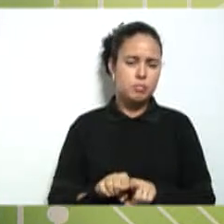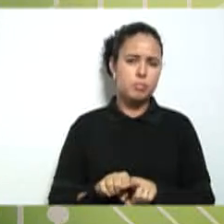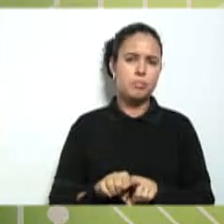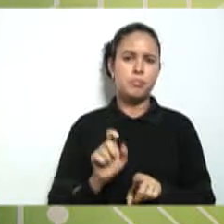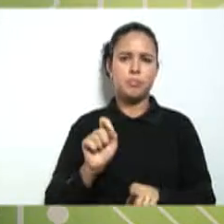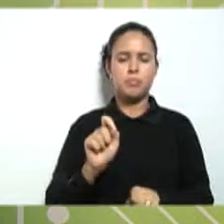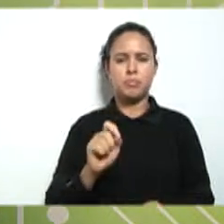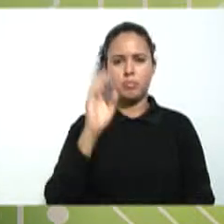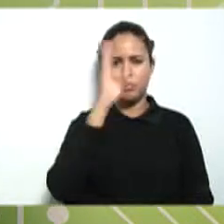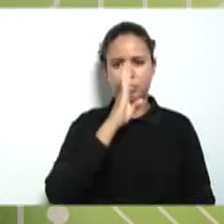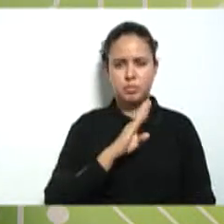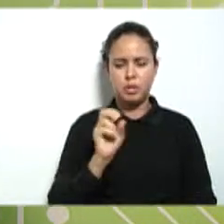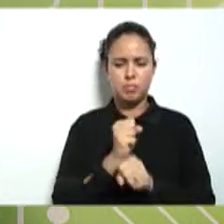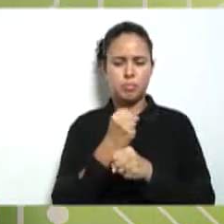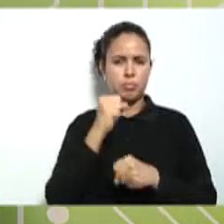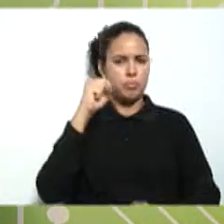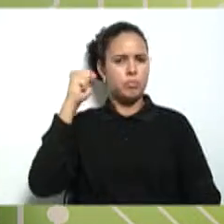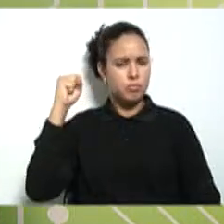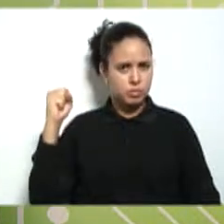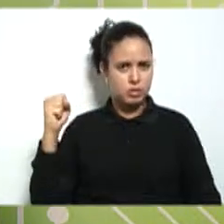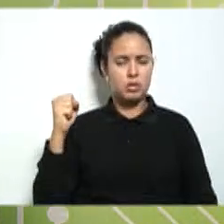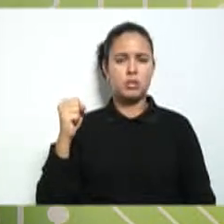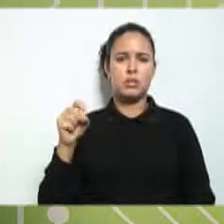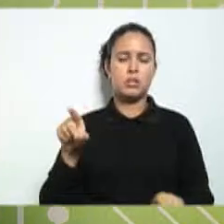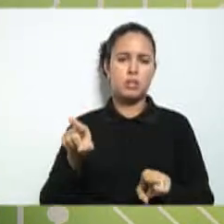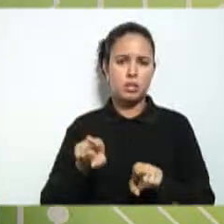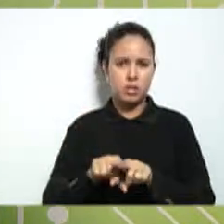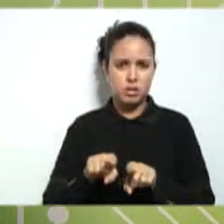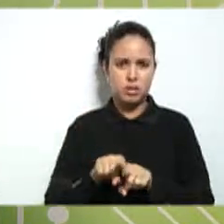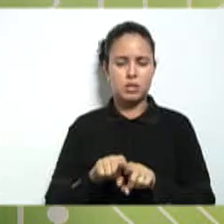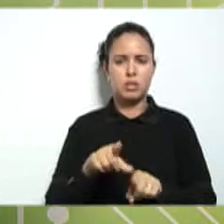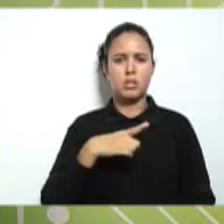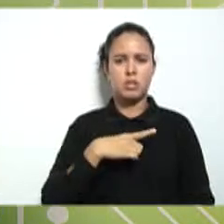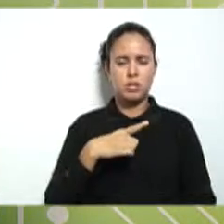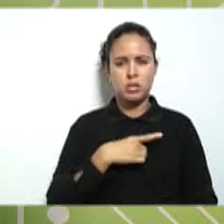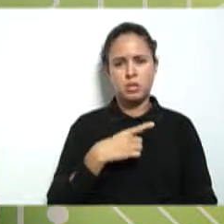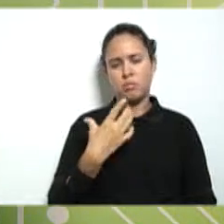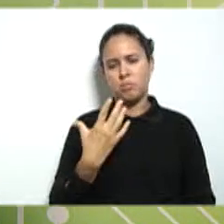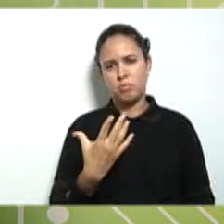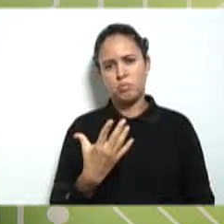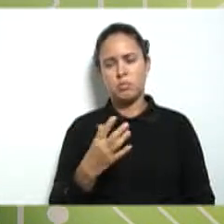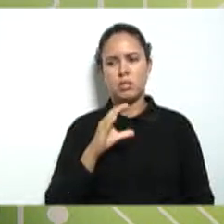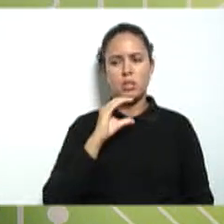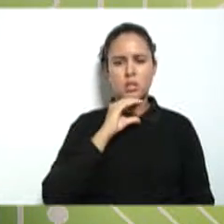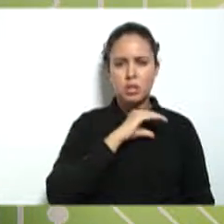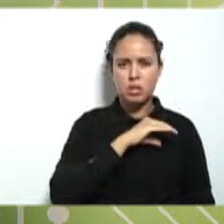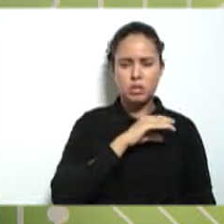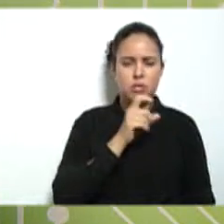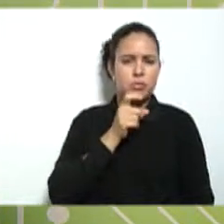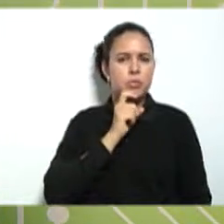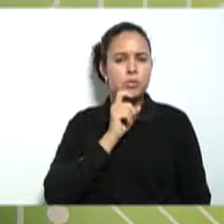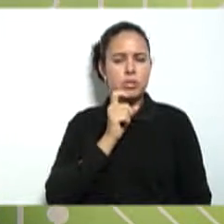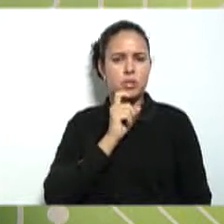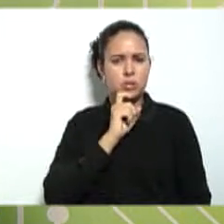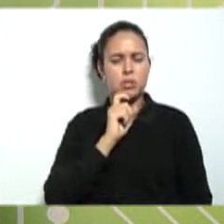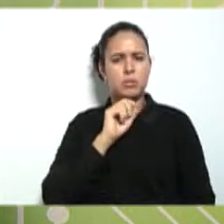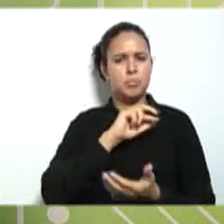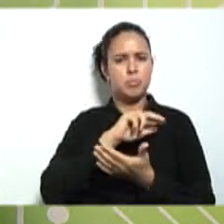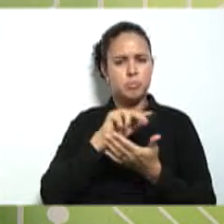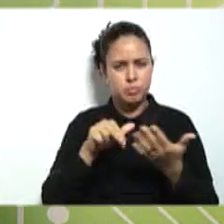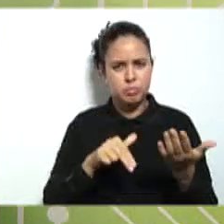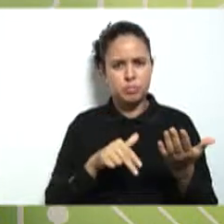grande diversidade regional, que vai trazer diversidade de climas, diversidade do que é apropriado para a economia no sentido da